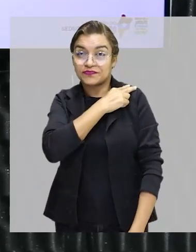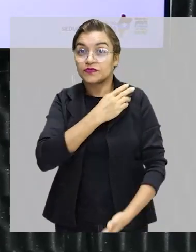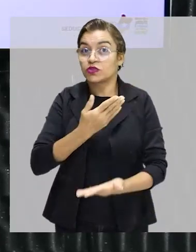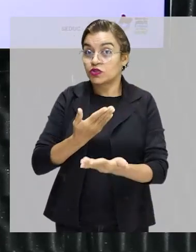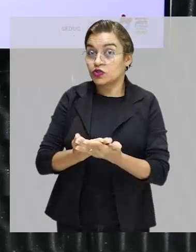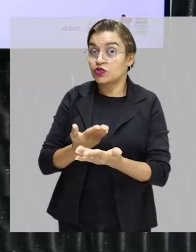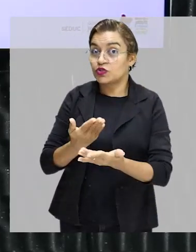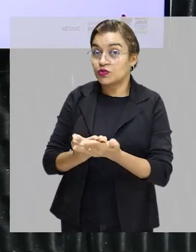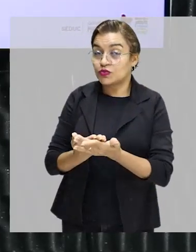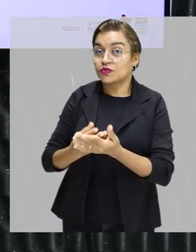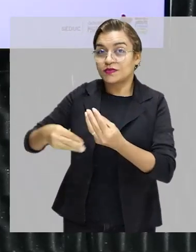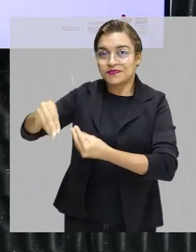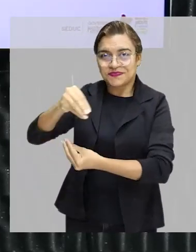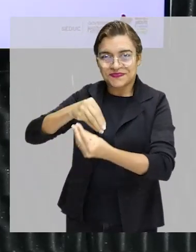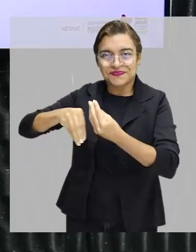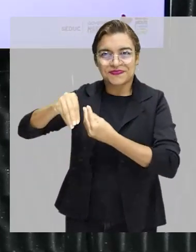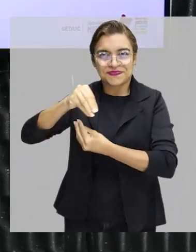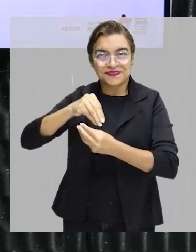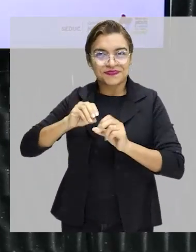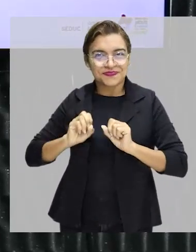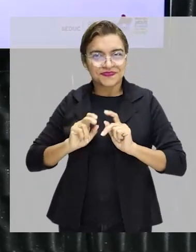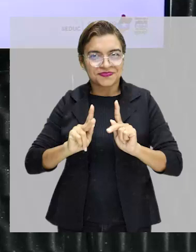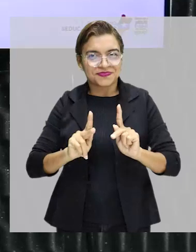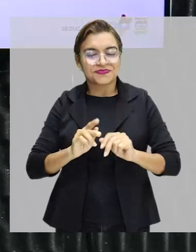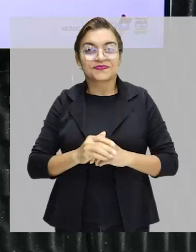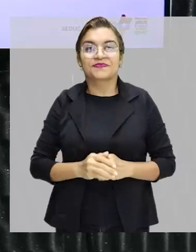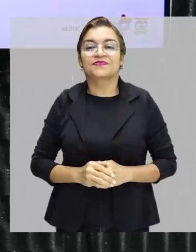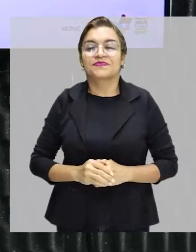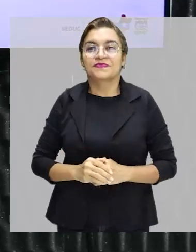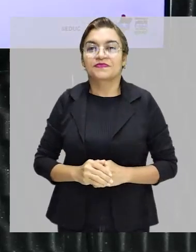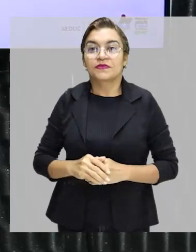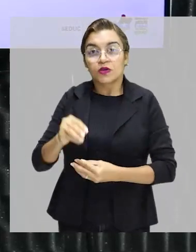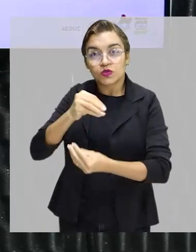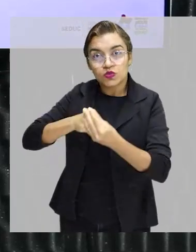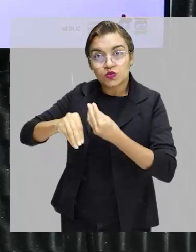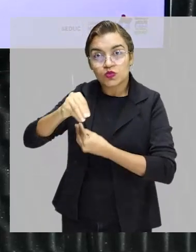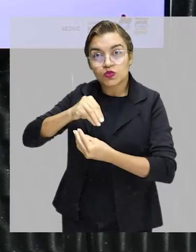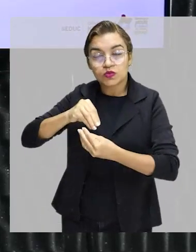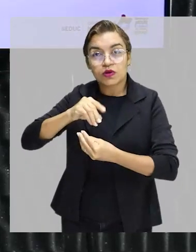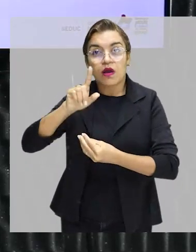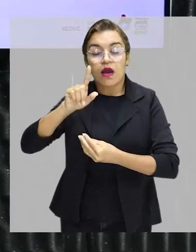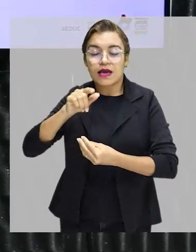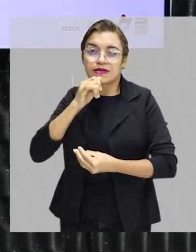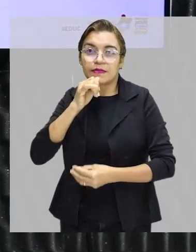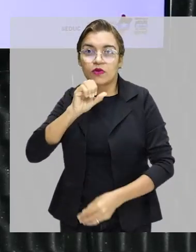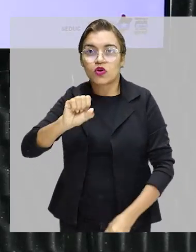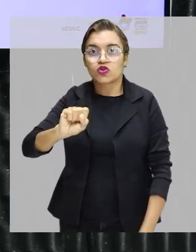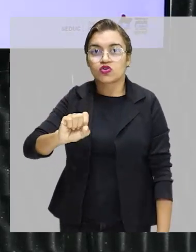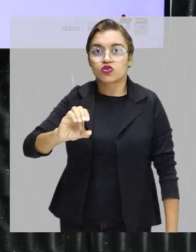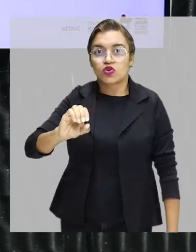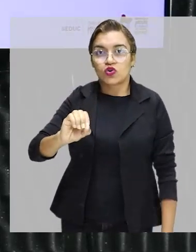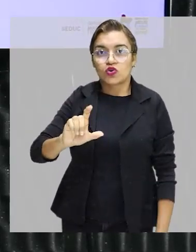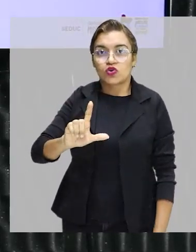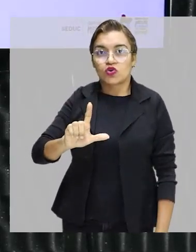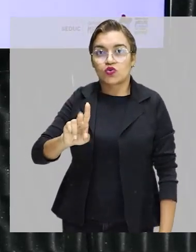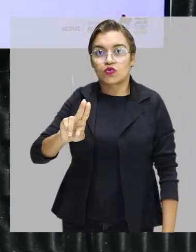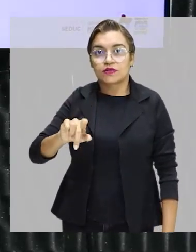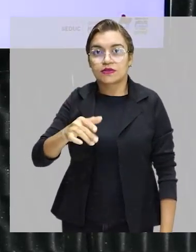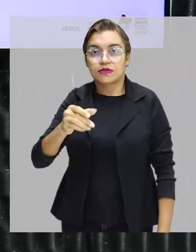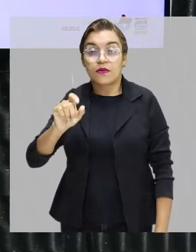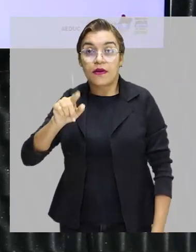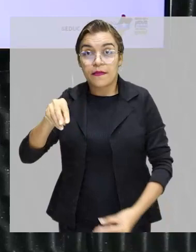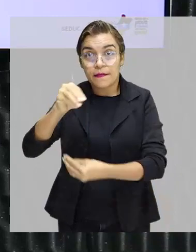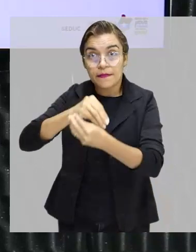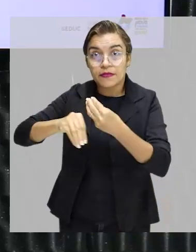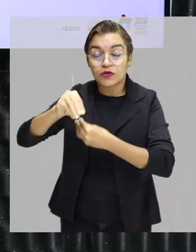das soluções, certo? Soluções são um tipo de mistura homogênea, ok? E